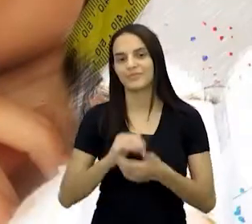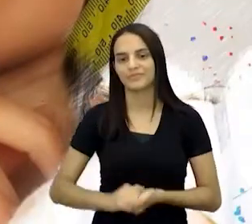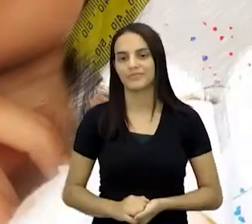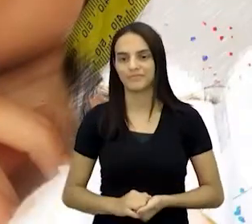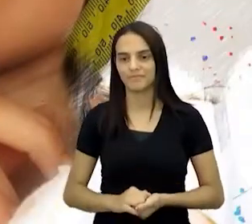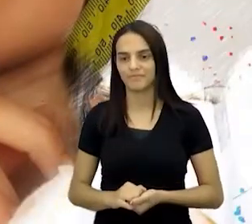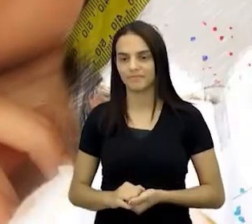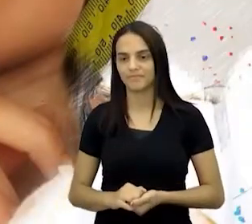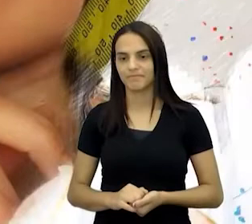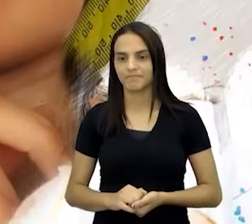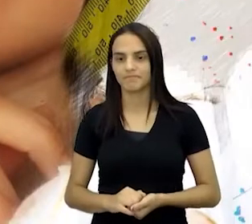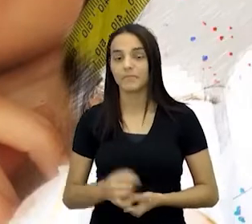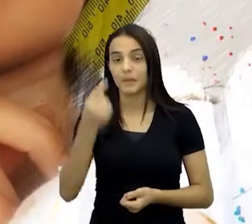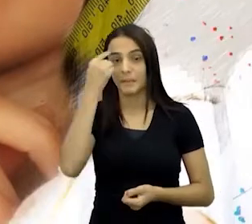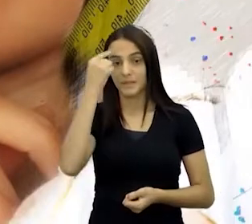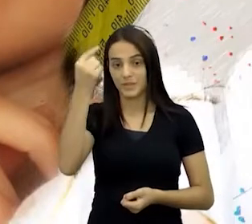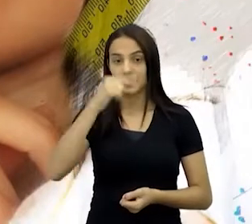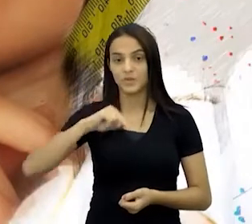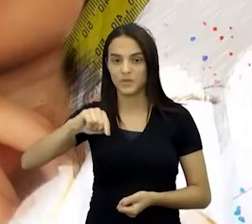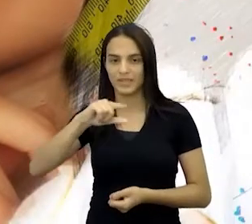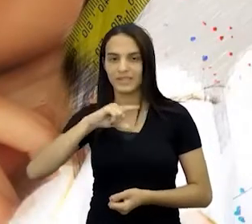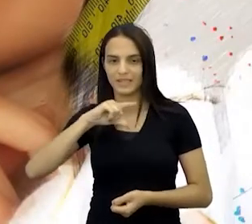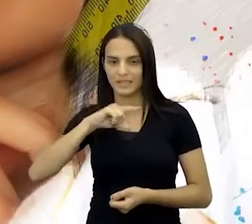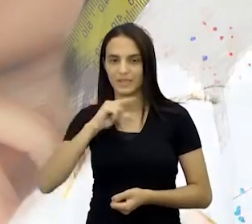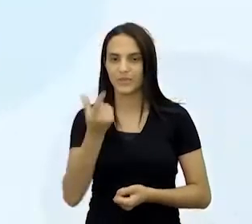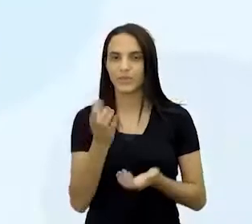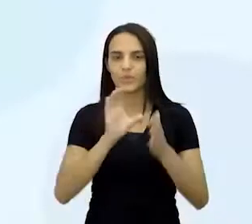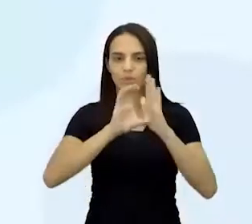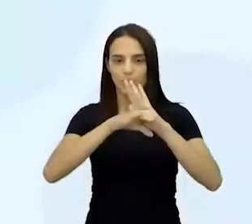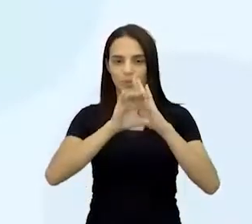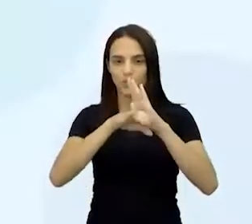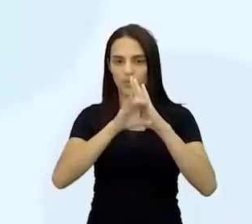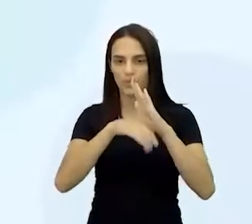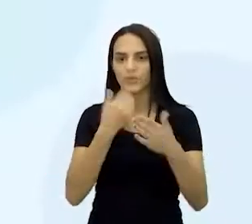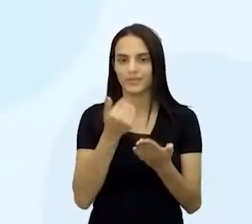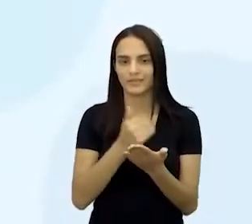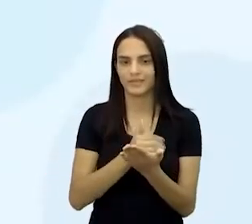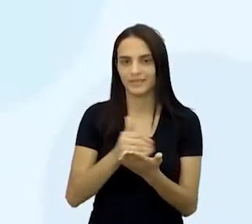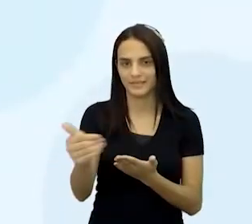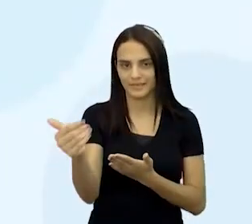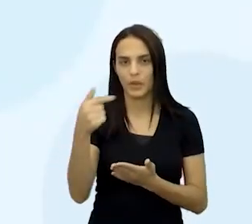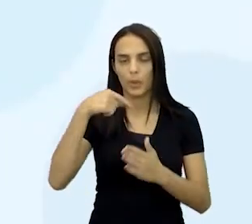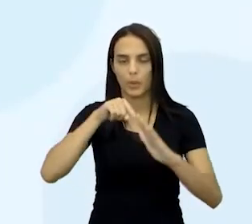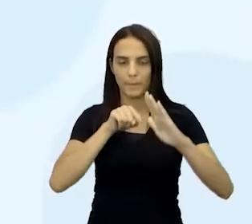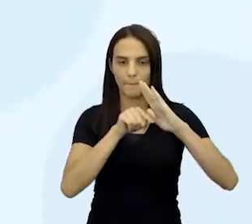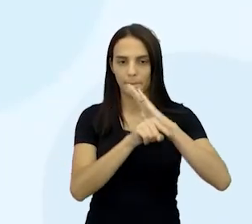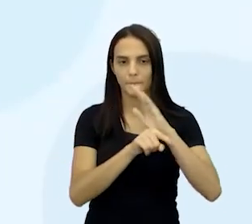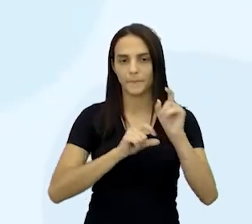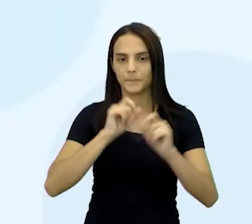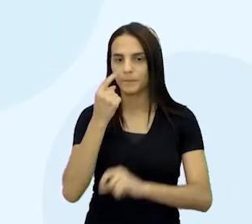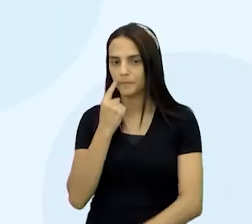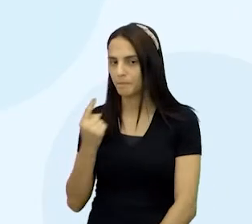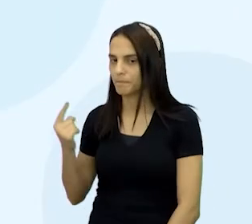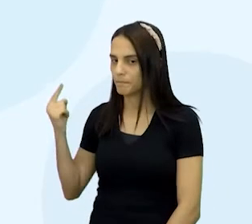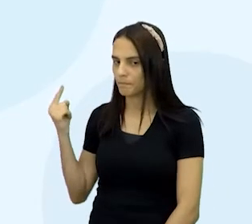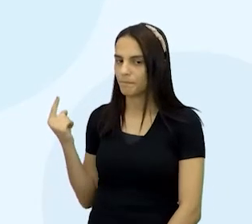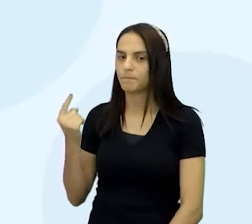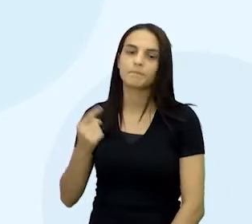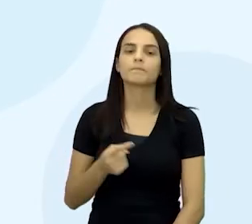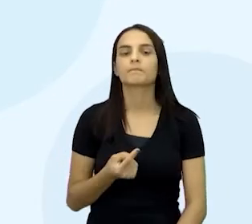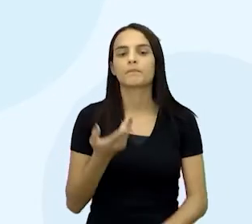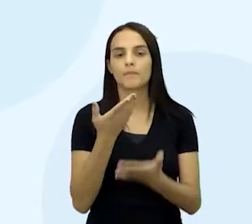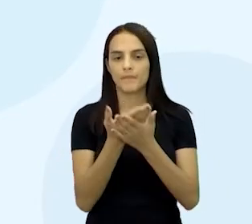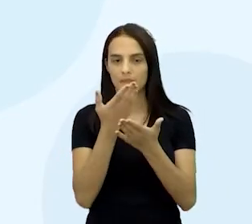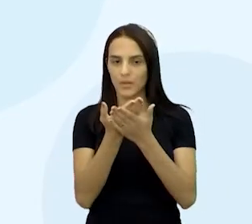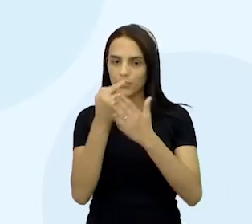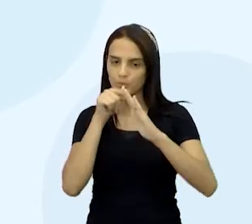comunicação sem imagem. Pensando nisso, gente, olha o nosso contexto inicial do nosso aprofundamento. Propõe um mergulho nos estudos